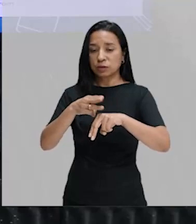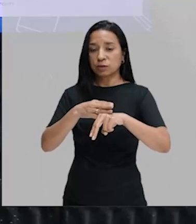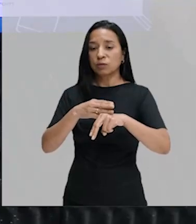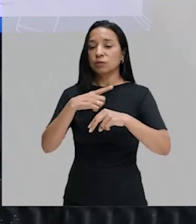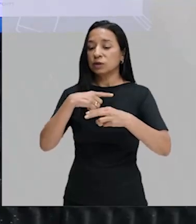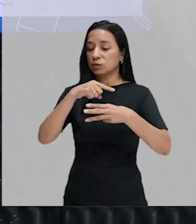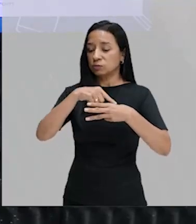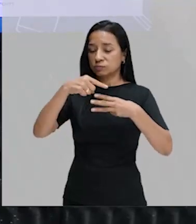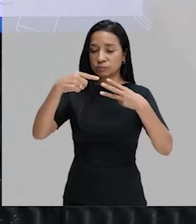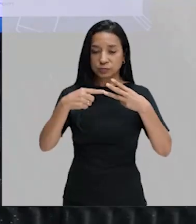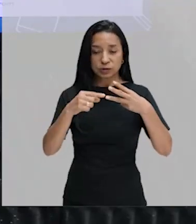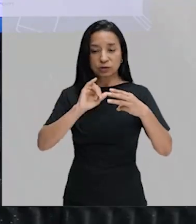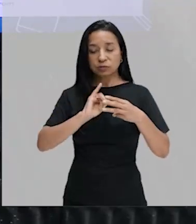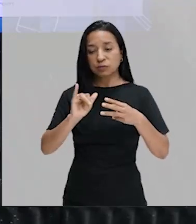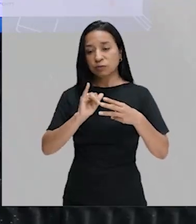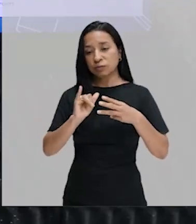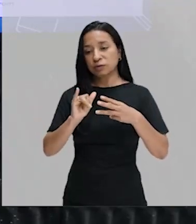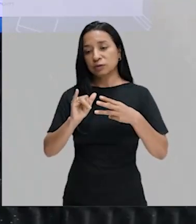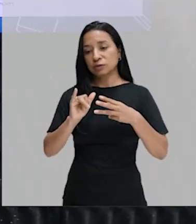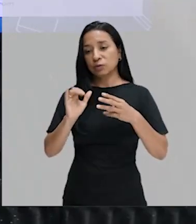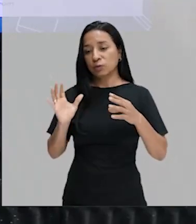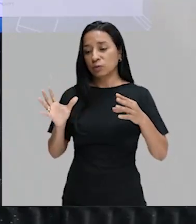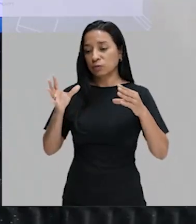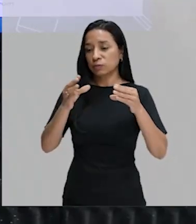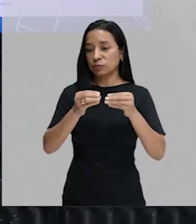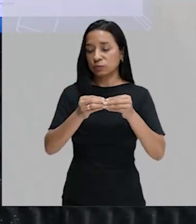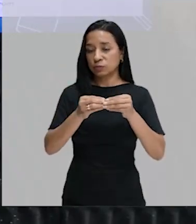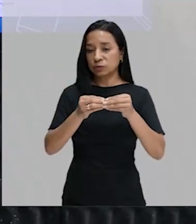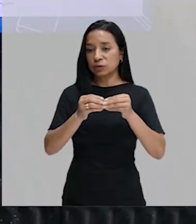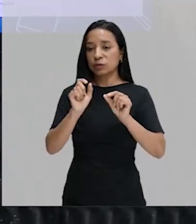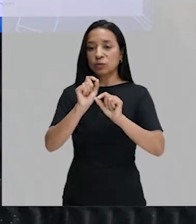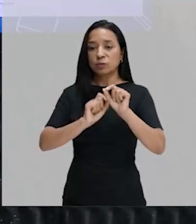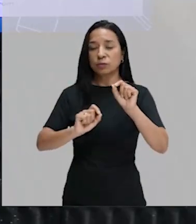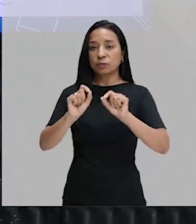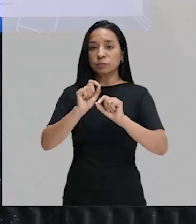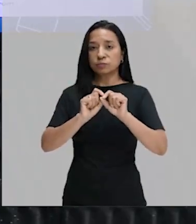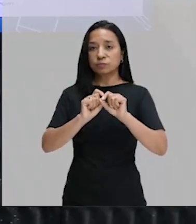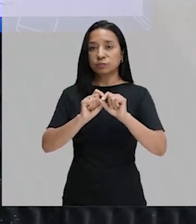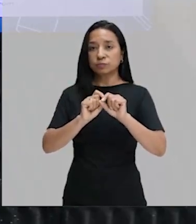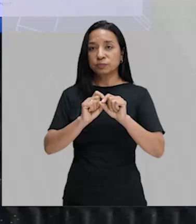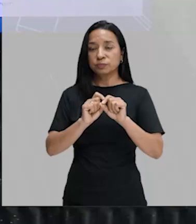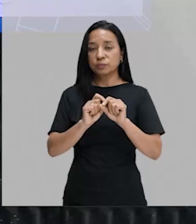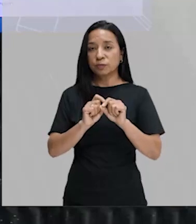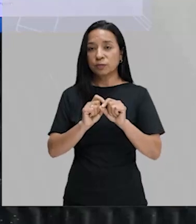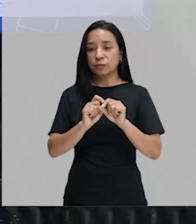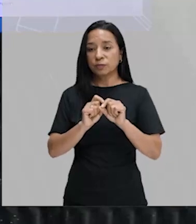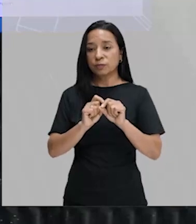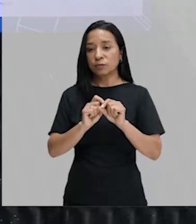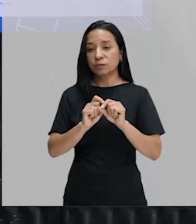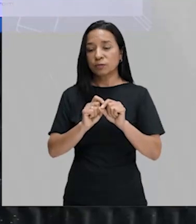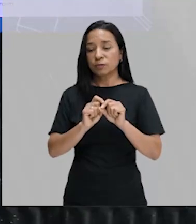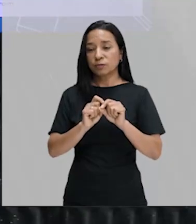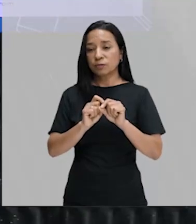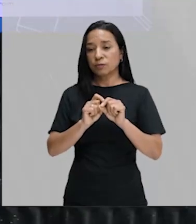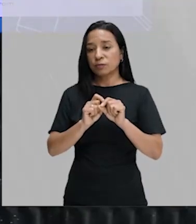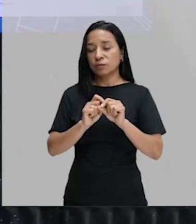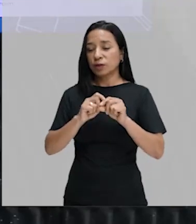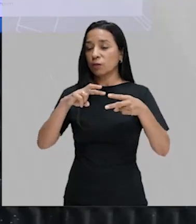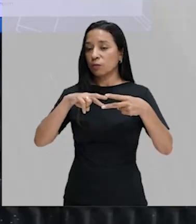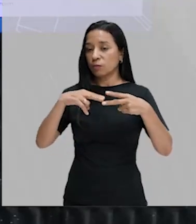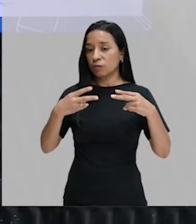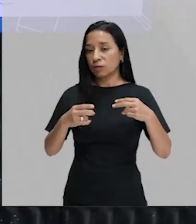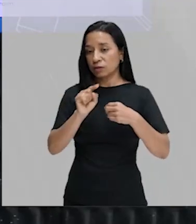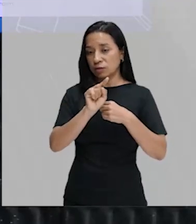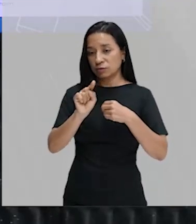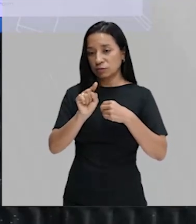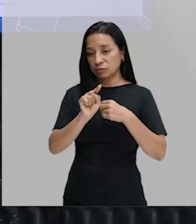3 informações aqui e chegar a essa conclusão, pessoal. Que o alelo ZV é